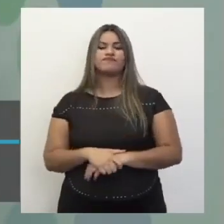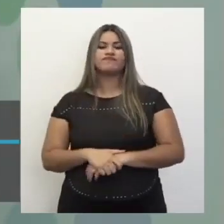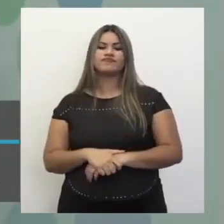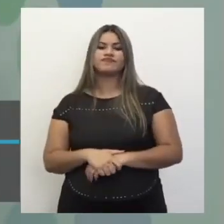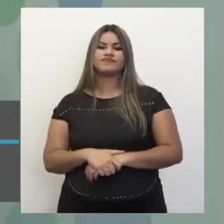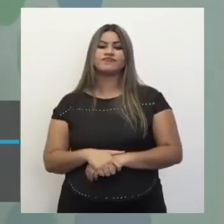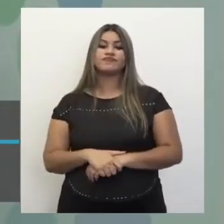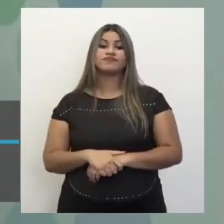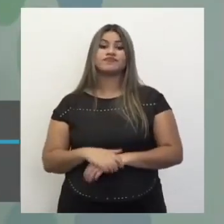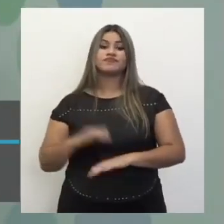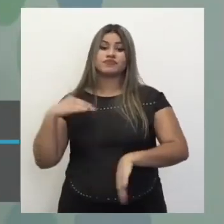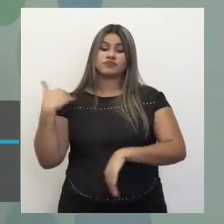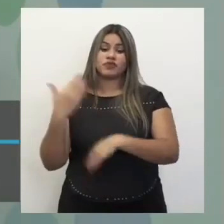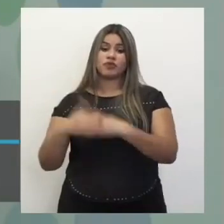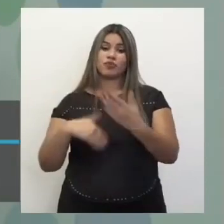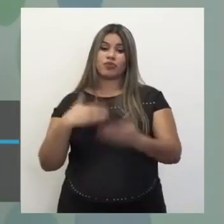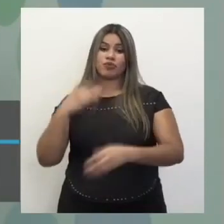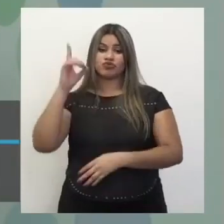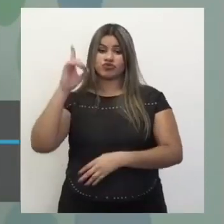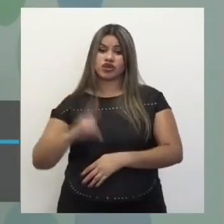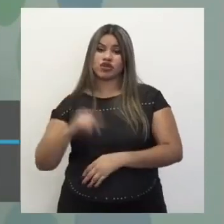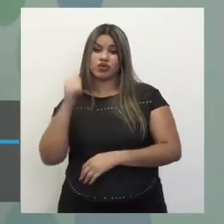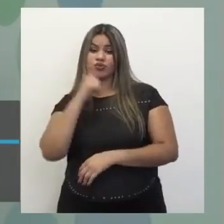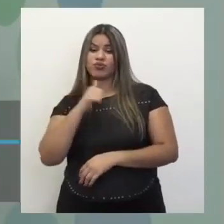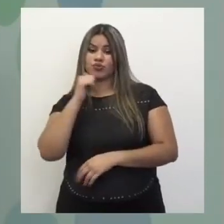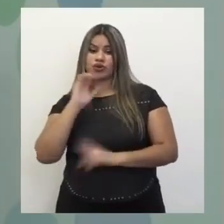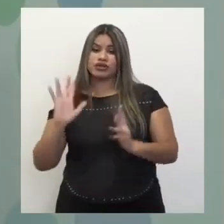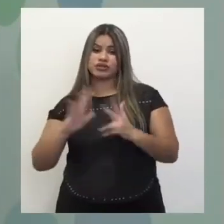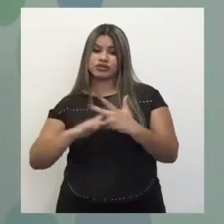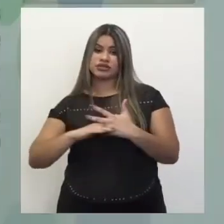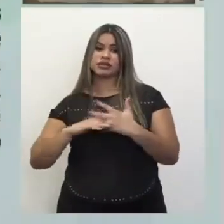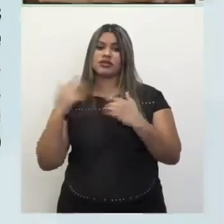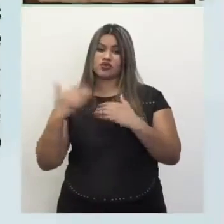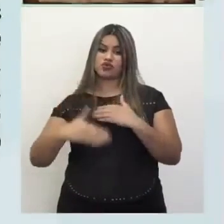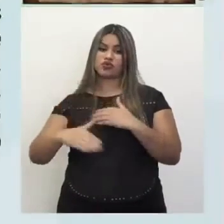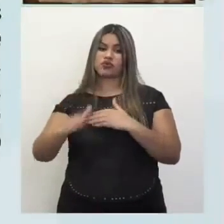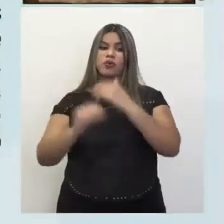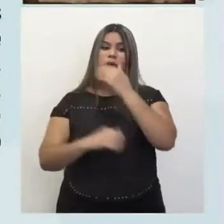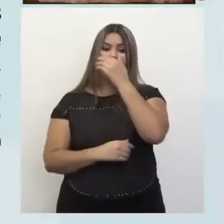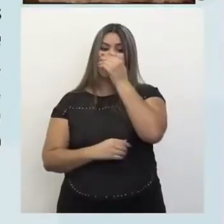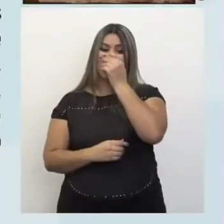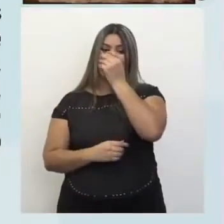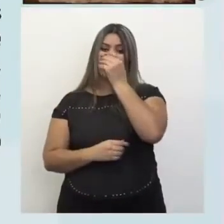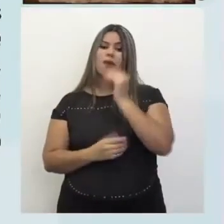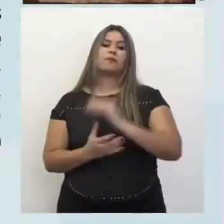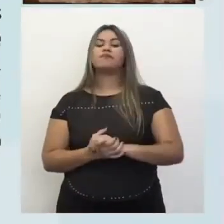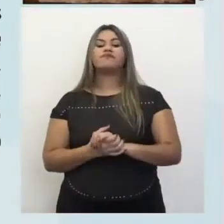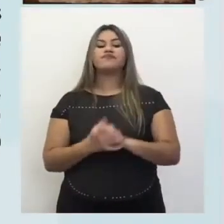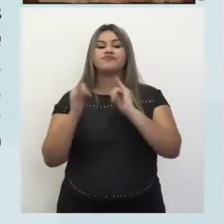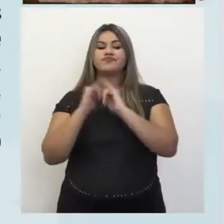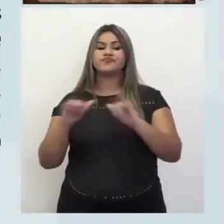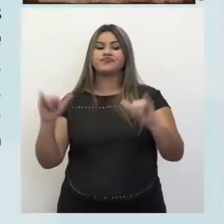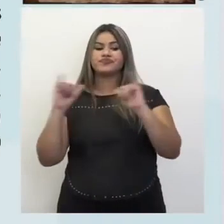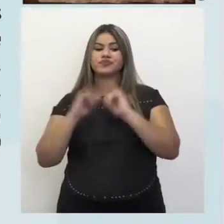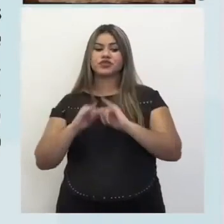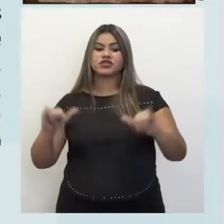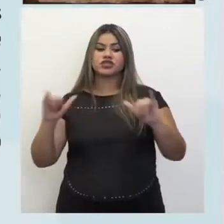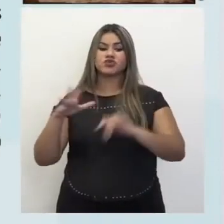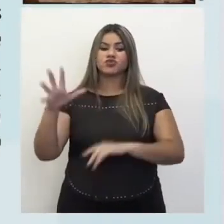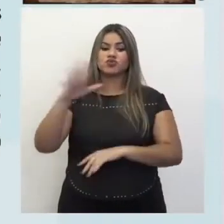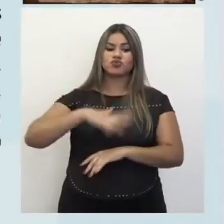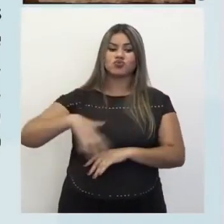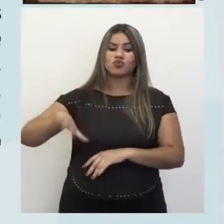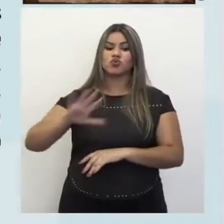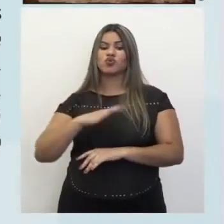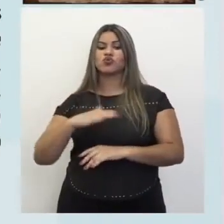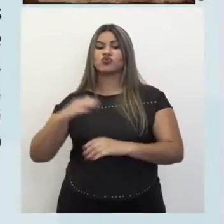a Declaração dos Direitos da Mulher e da Cidadã continua dizendo assim, assim que esta declaração possa lembrar sempre a todos os membros